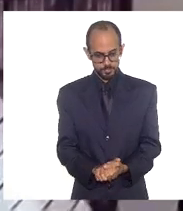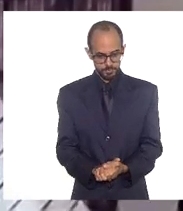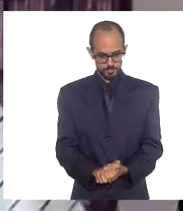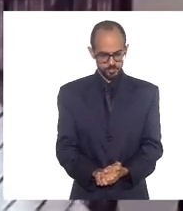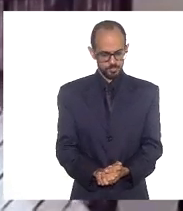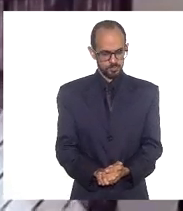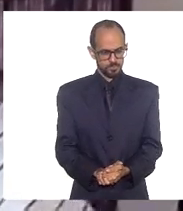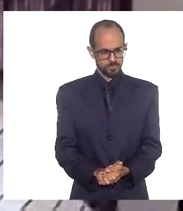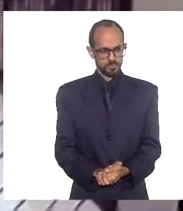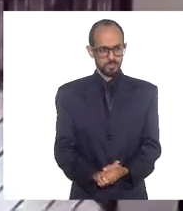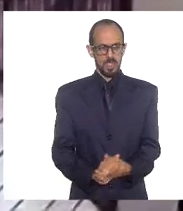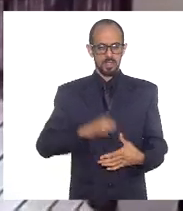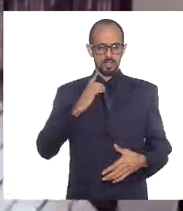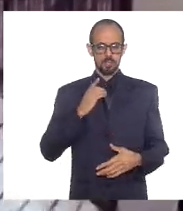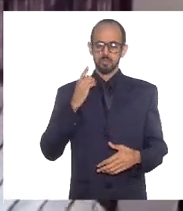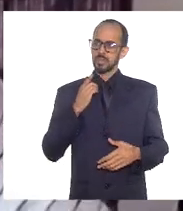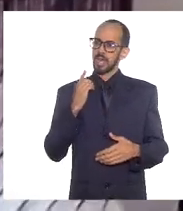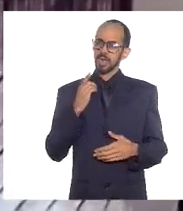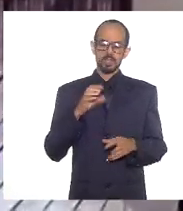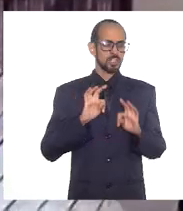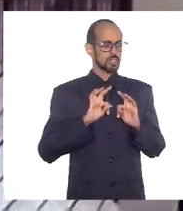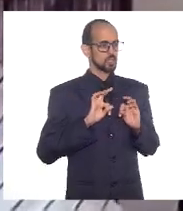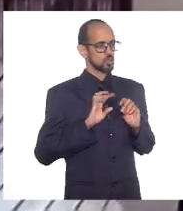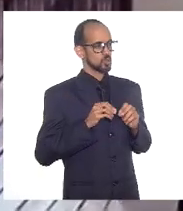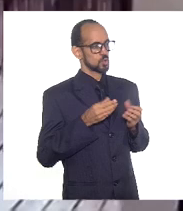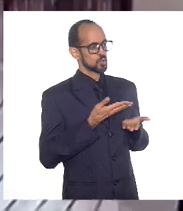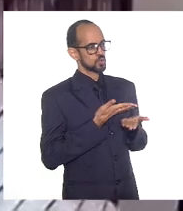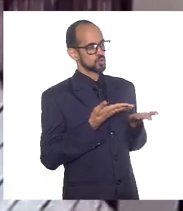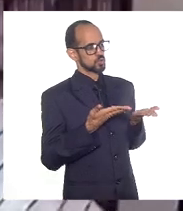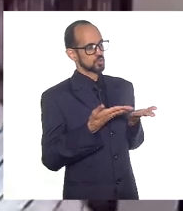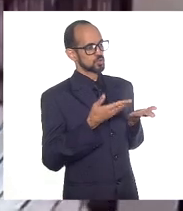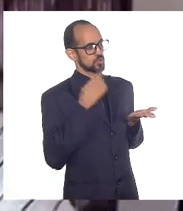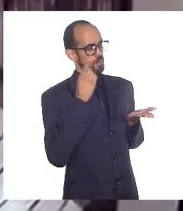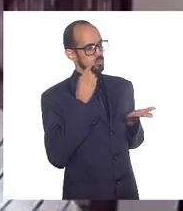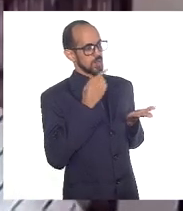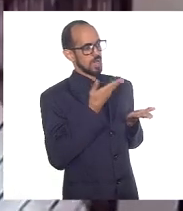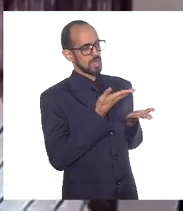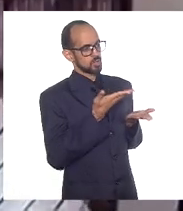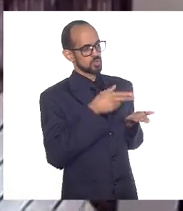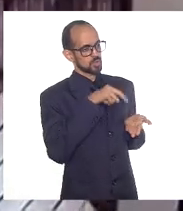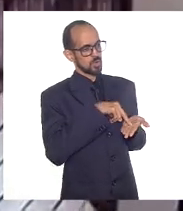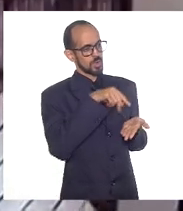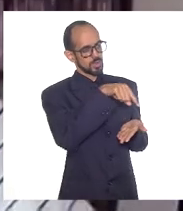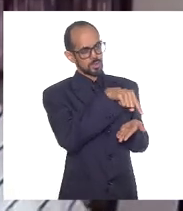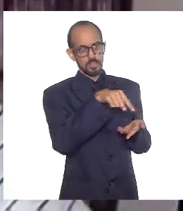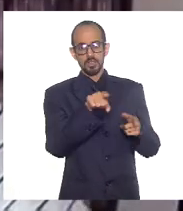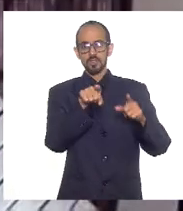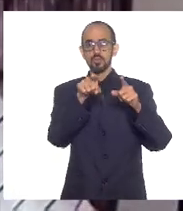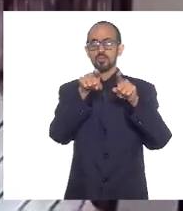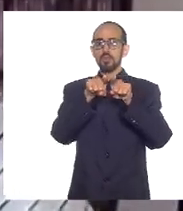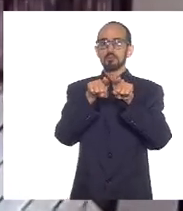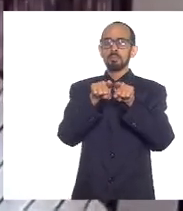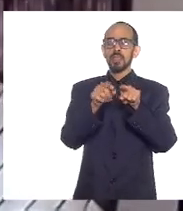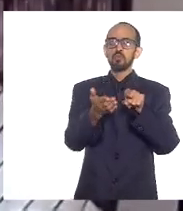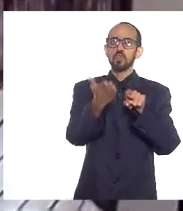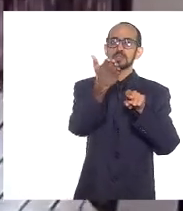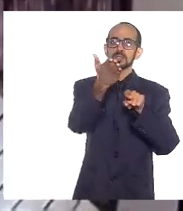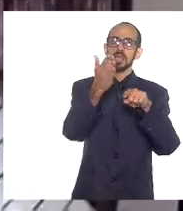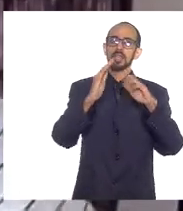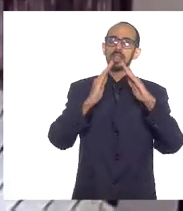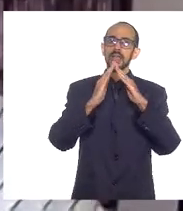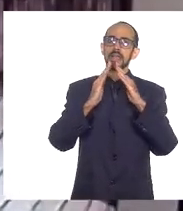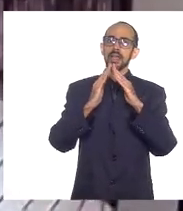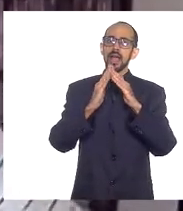nobre deputada, senhoras deputadas presentes, senhores deputados presentes, aqueles que nos assistem pela TV Alege, aqueles que nos